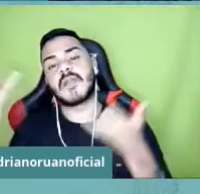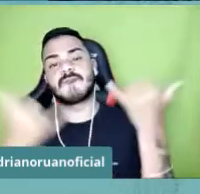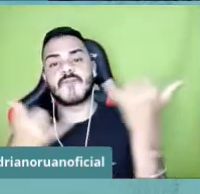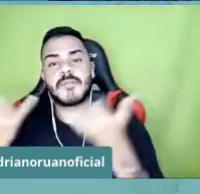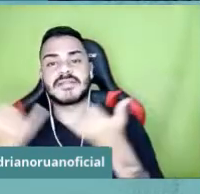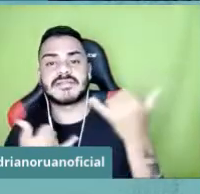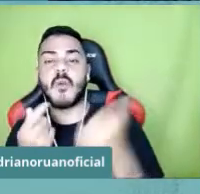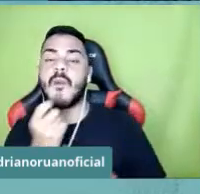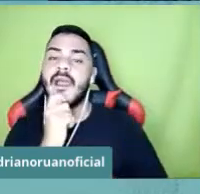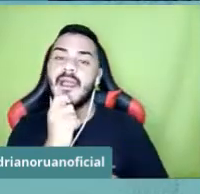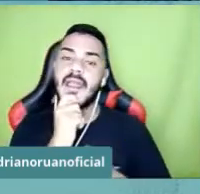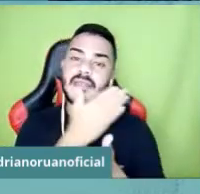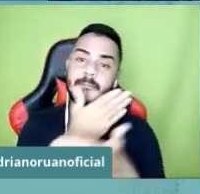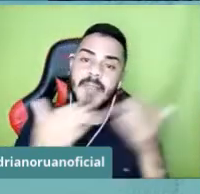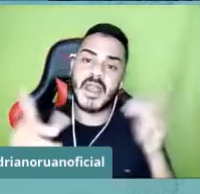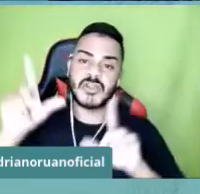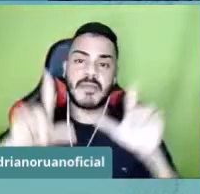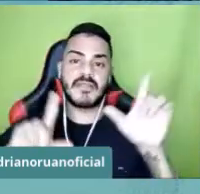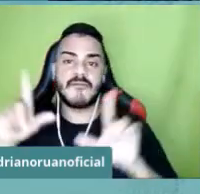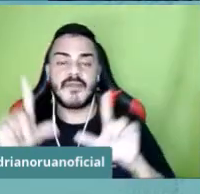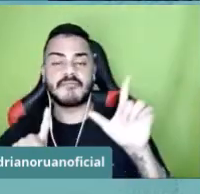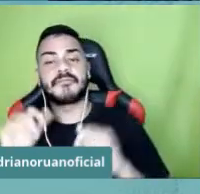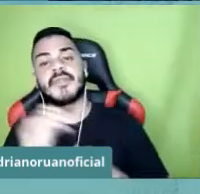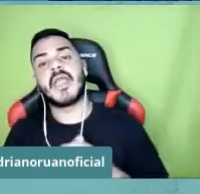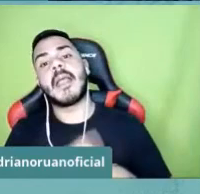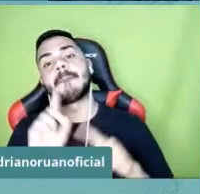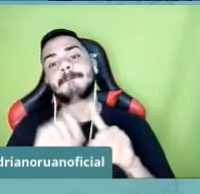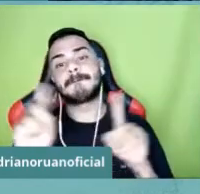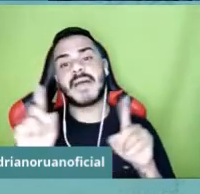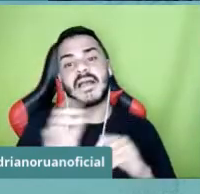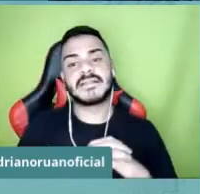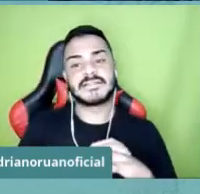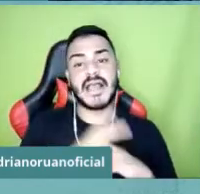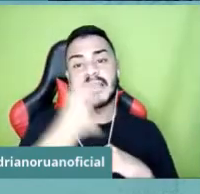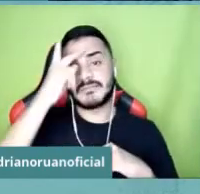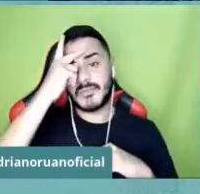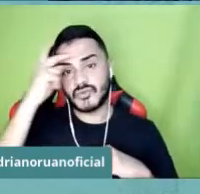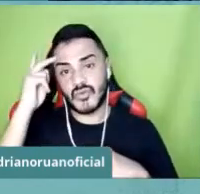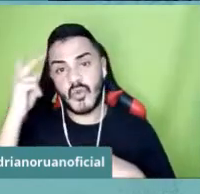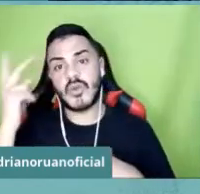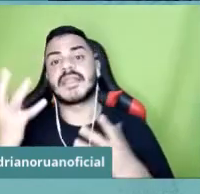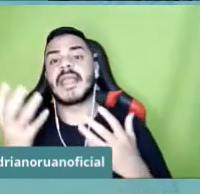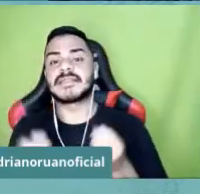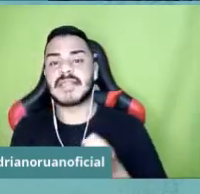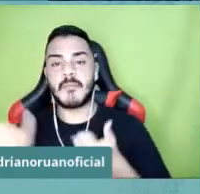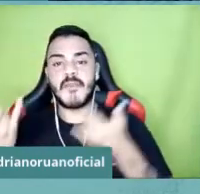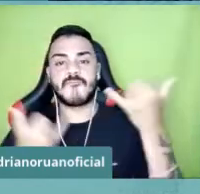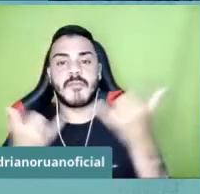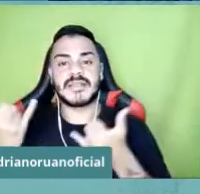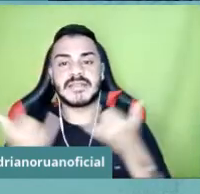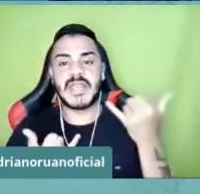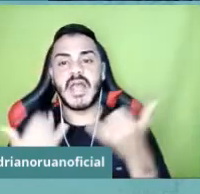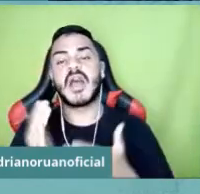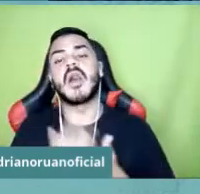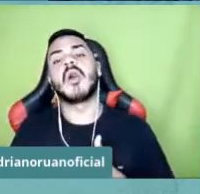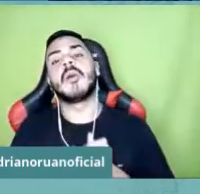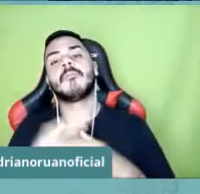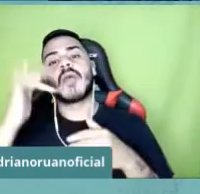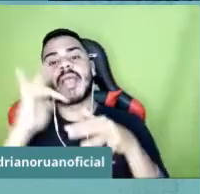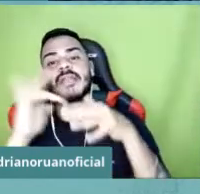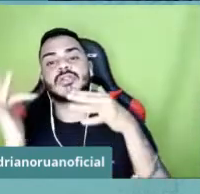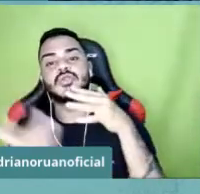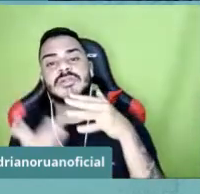ainda perde para a televisão. Só que as pessoas que recebem informação por rede social,